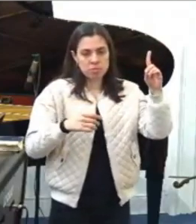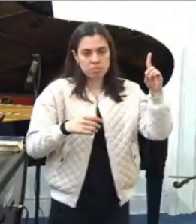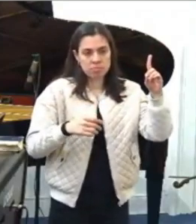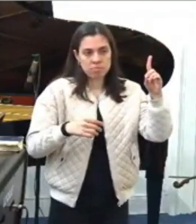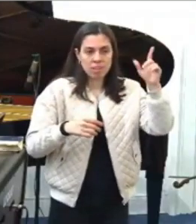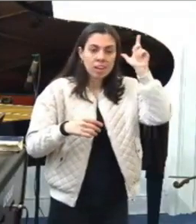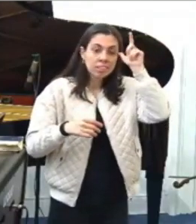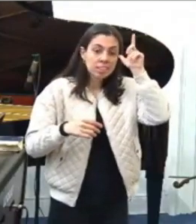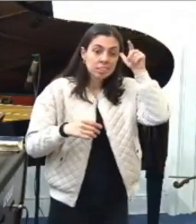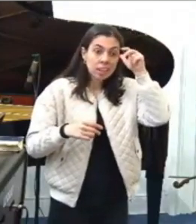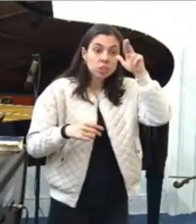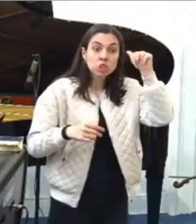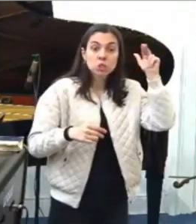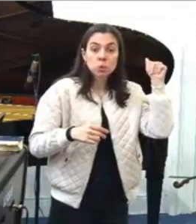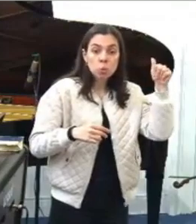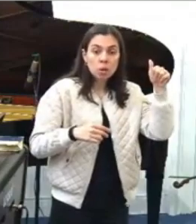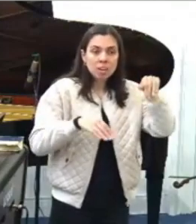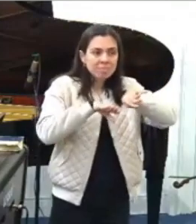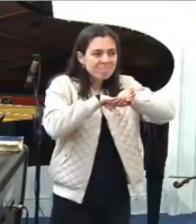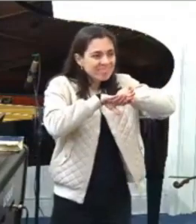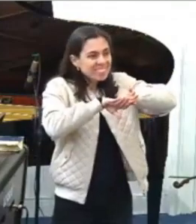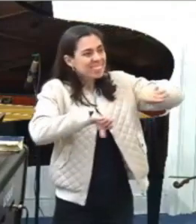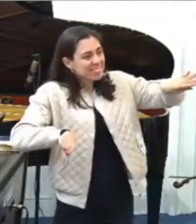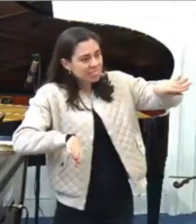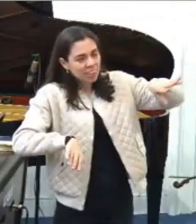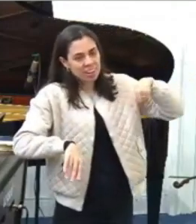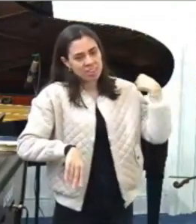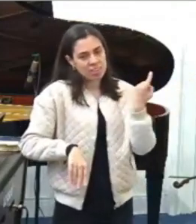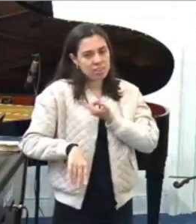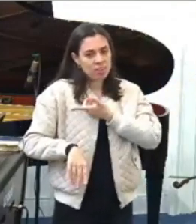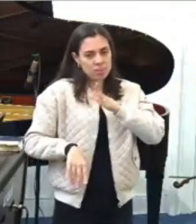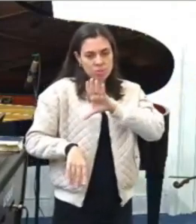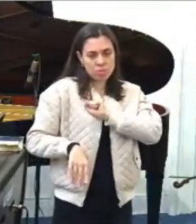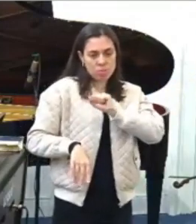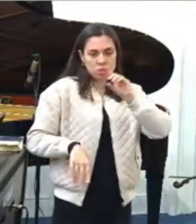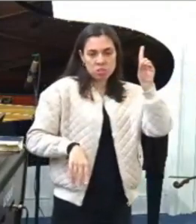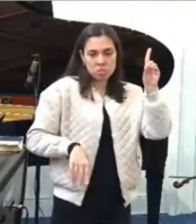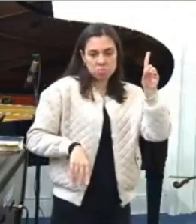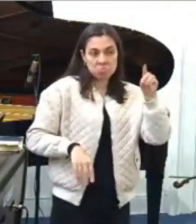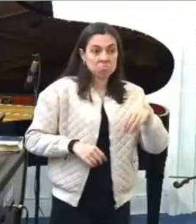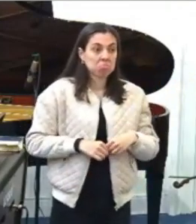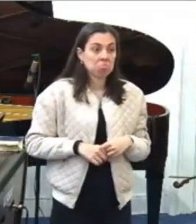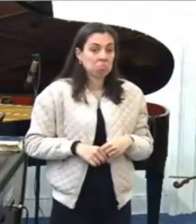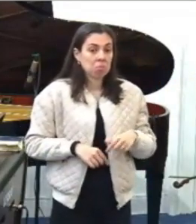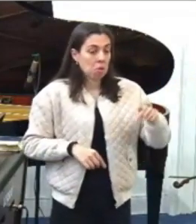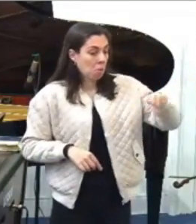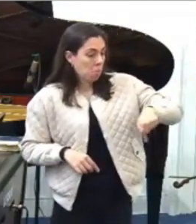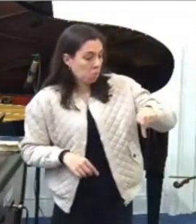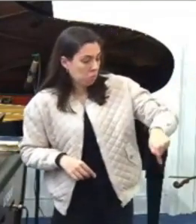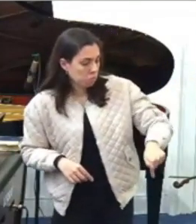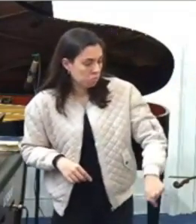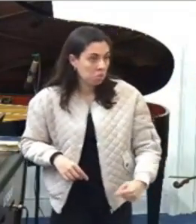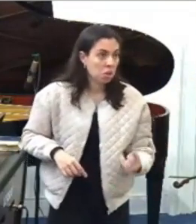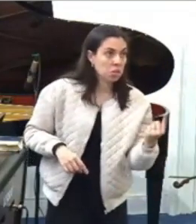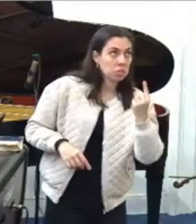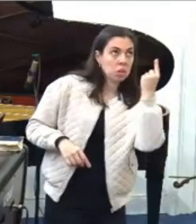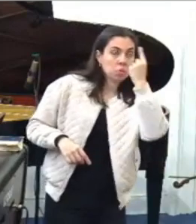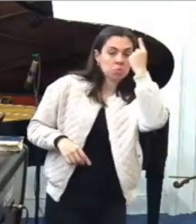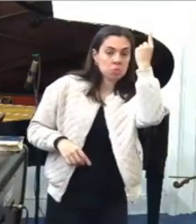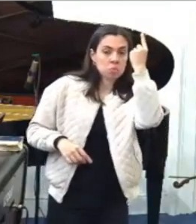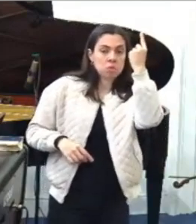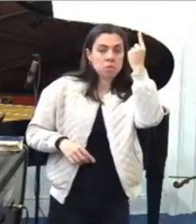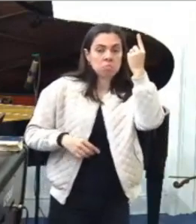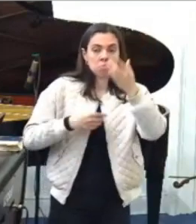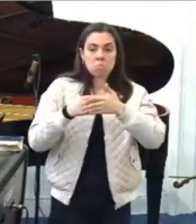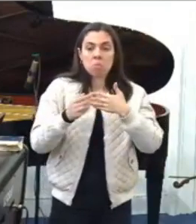por nós, quem será contra nós? Não há poder, não há altura, não há profundidade, não há qualquer outra criatura que poderá